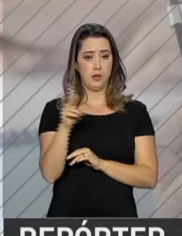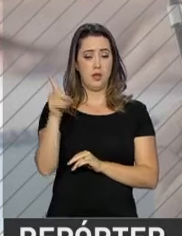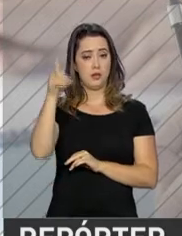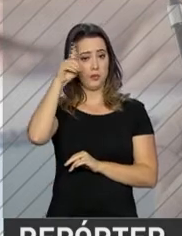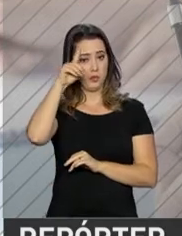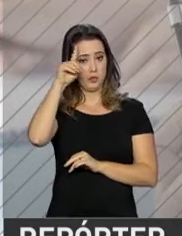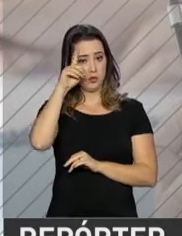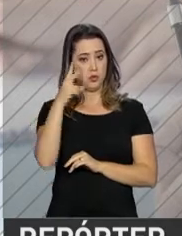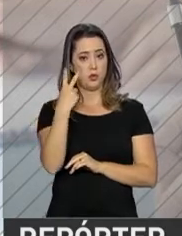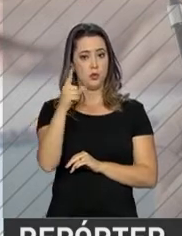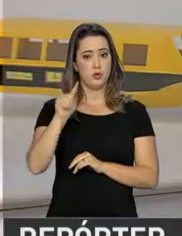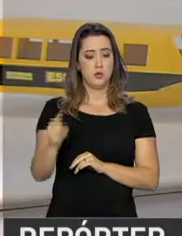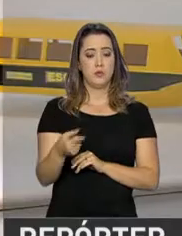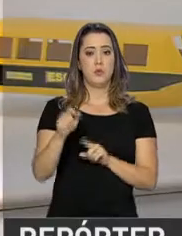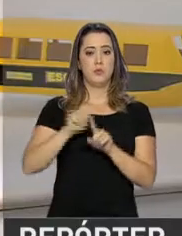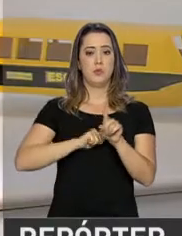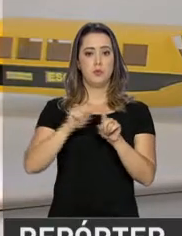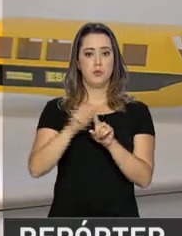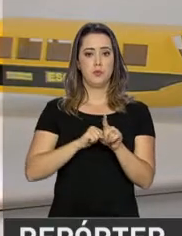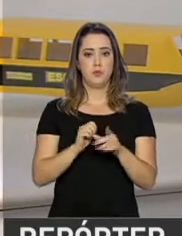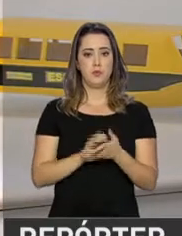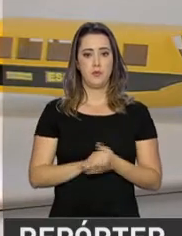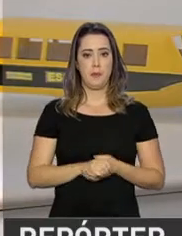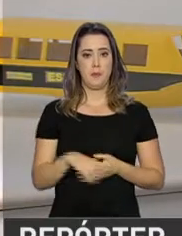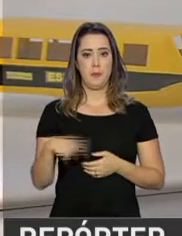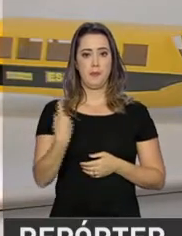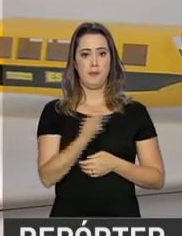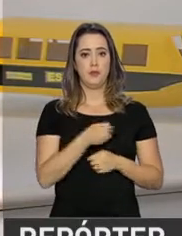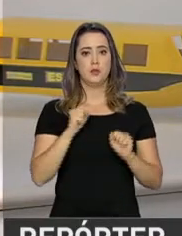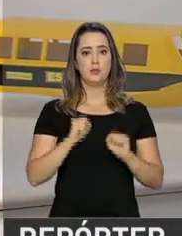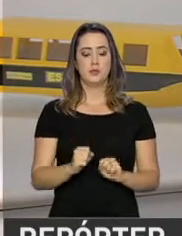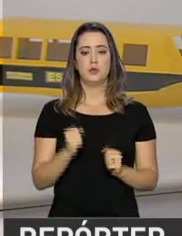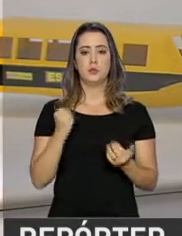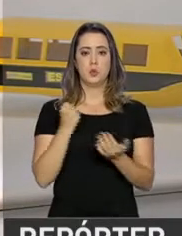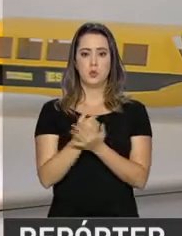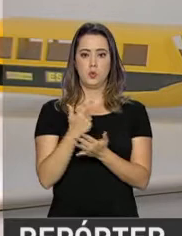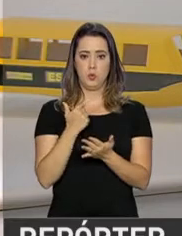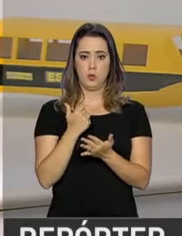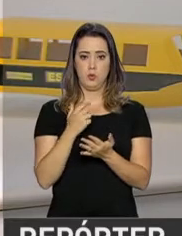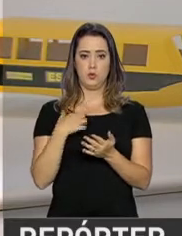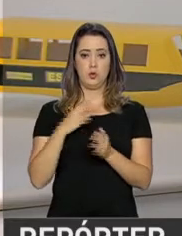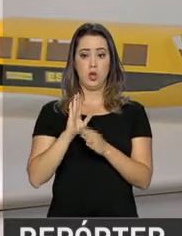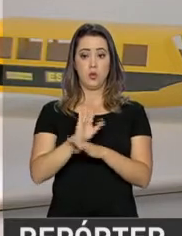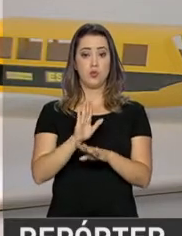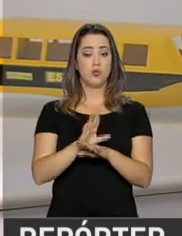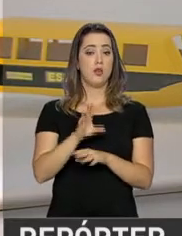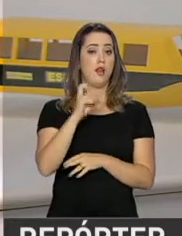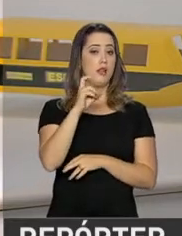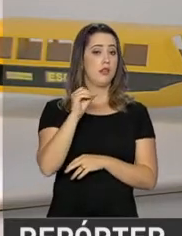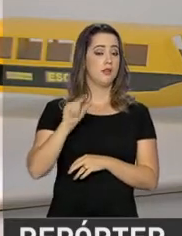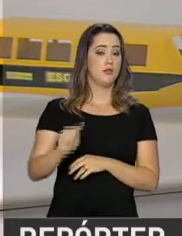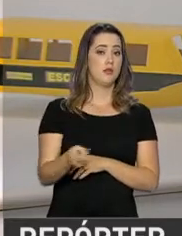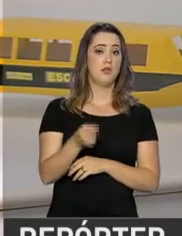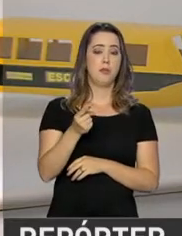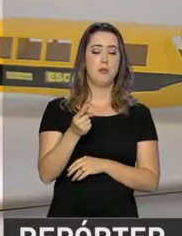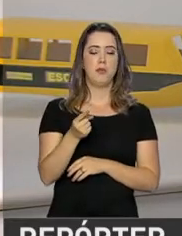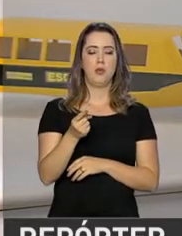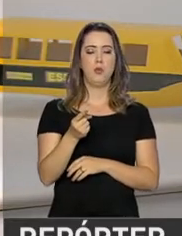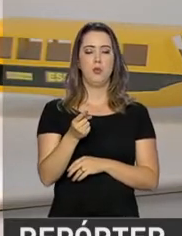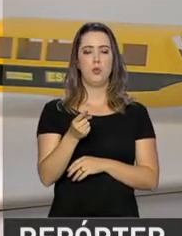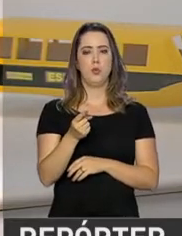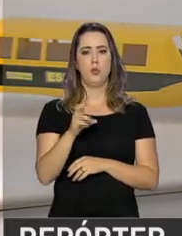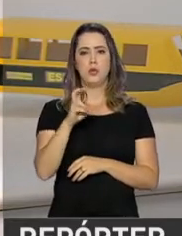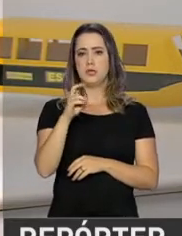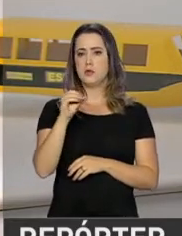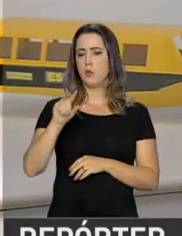2 mil por mês nós conseguimos colocar quase 50 mil escolas dentro do cartão tá então